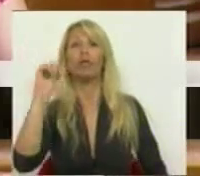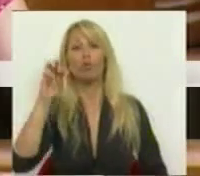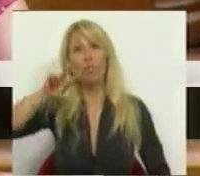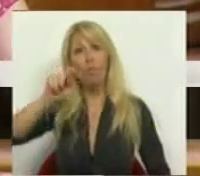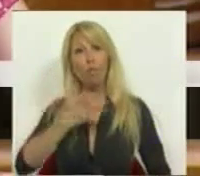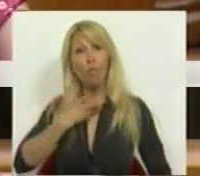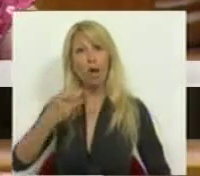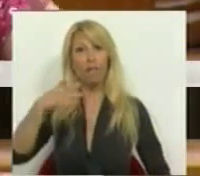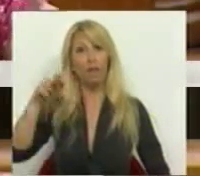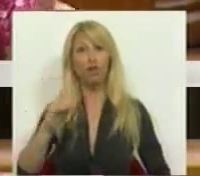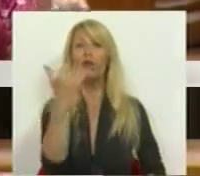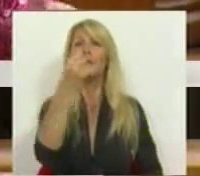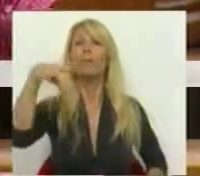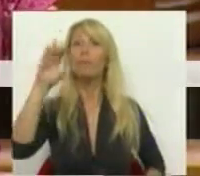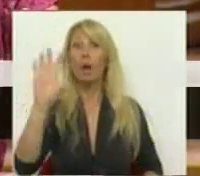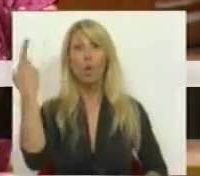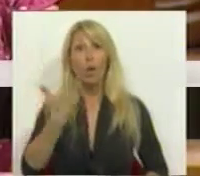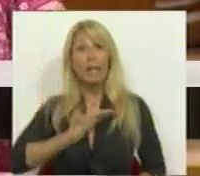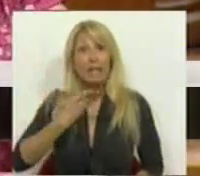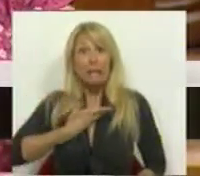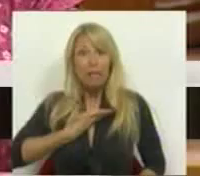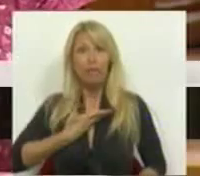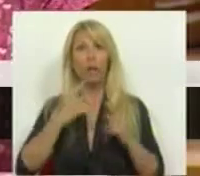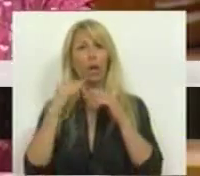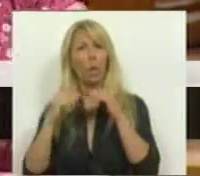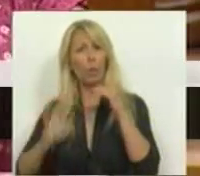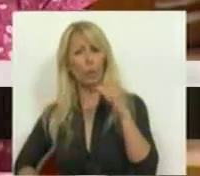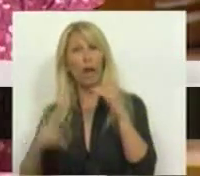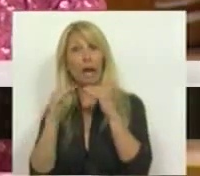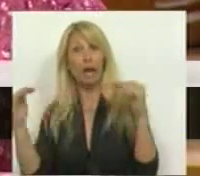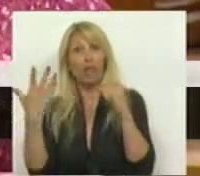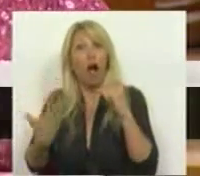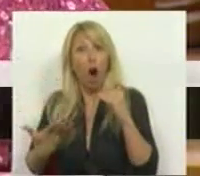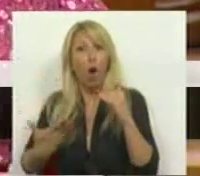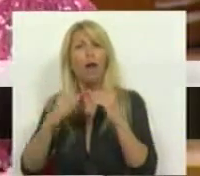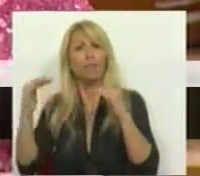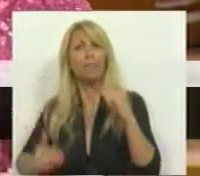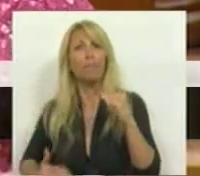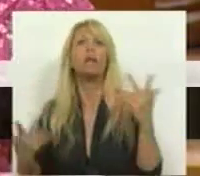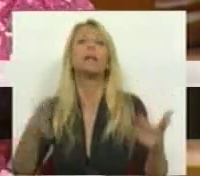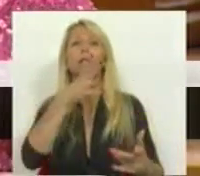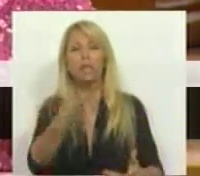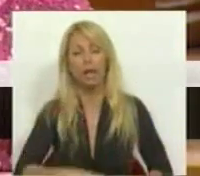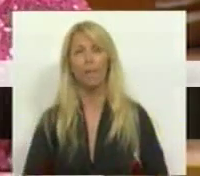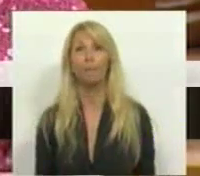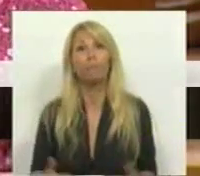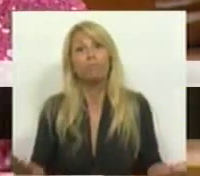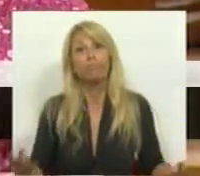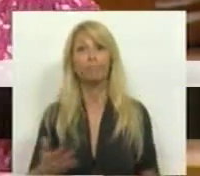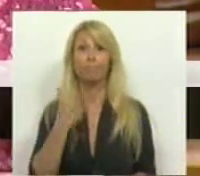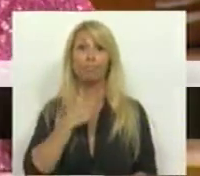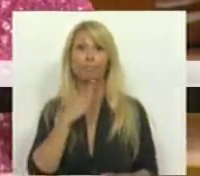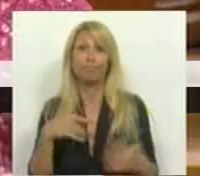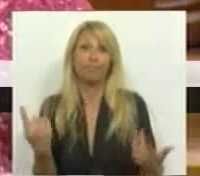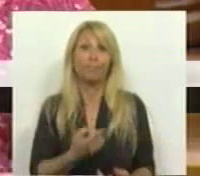em 2010, e quando a dívida estava muito longe destes patamares, e que dizia, então, só nos resta a nós e a outros